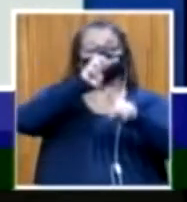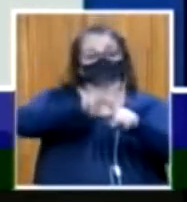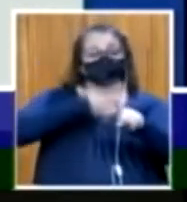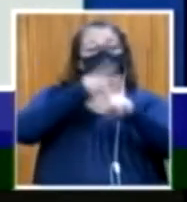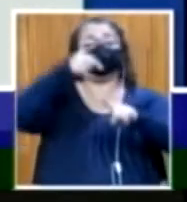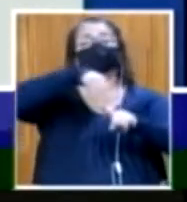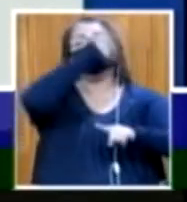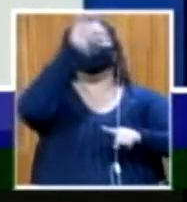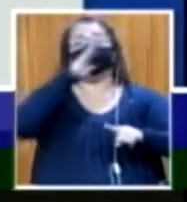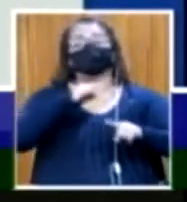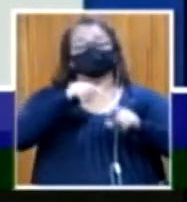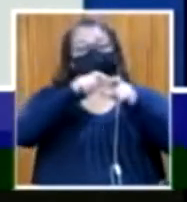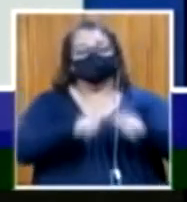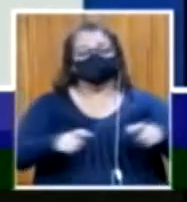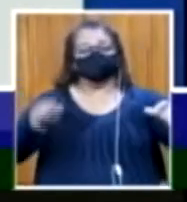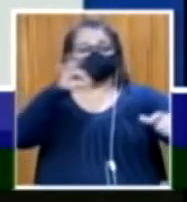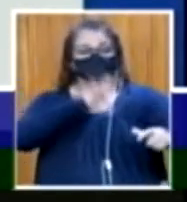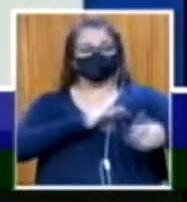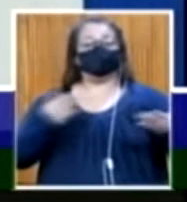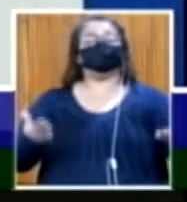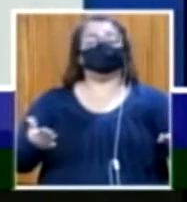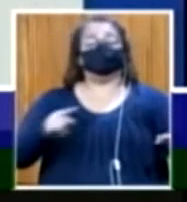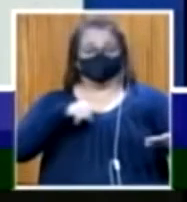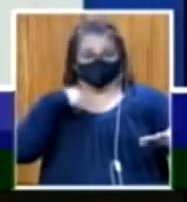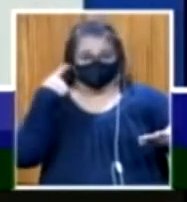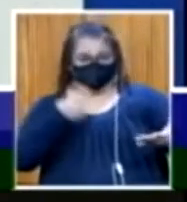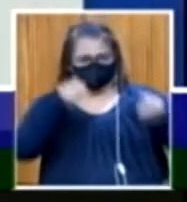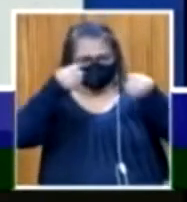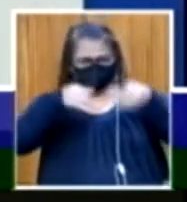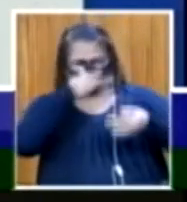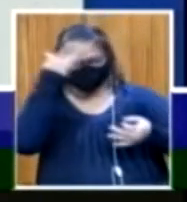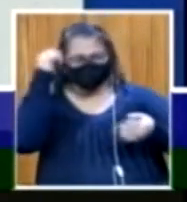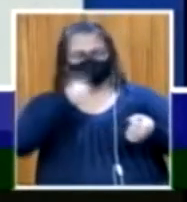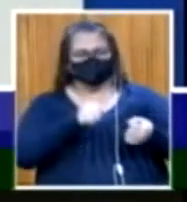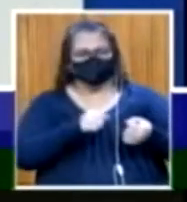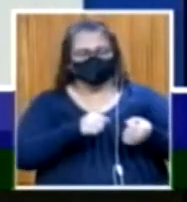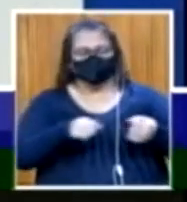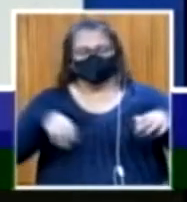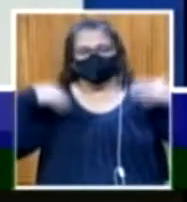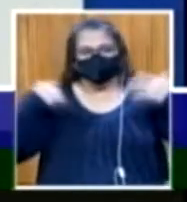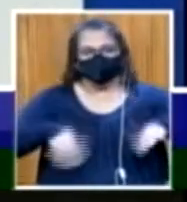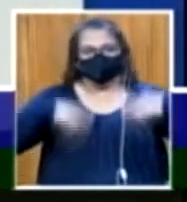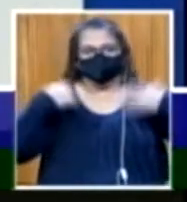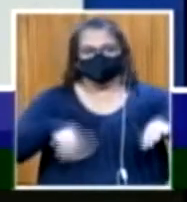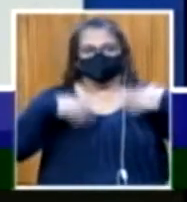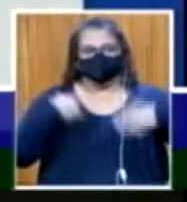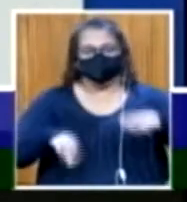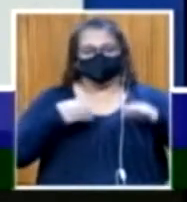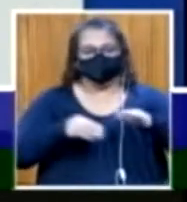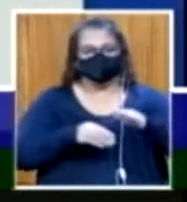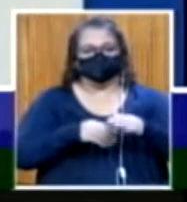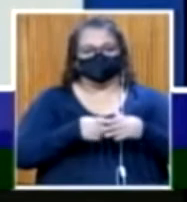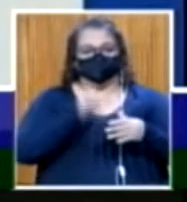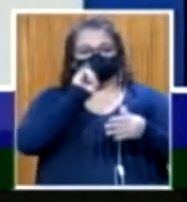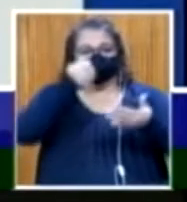país para aumentar a renda dele. Nós estamos falando que essa pessoa ela vai sofrer um impacto de aumentar